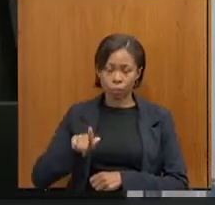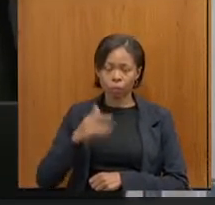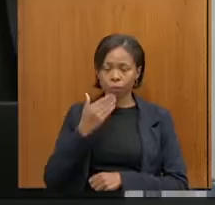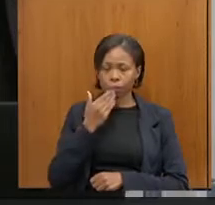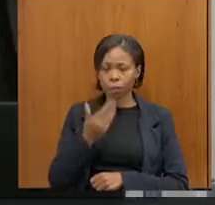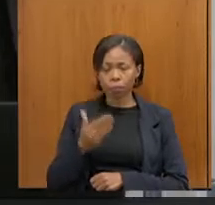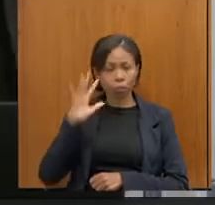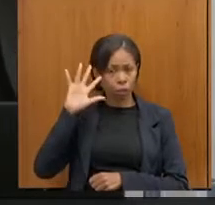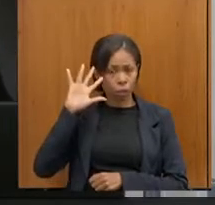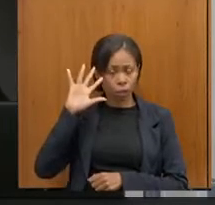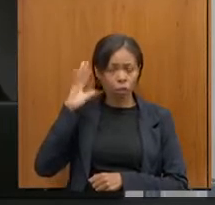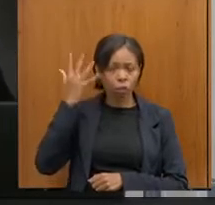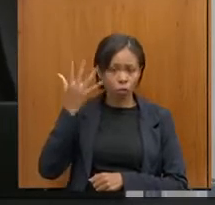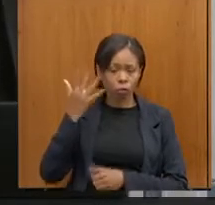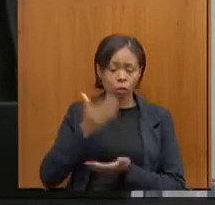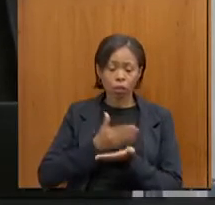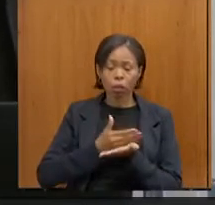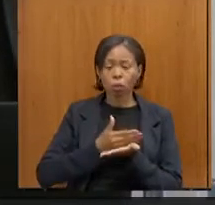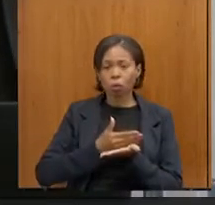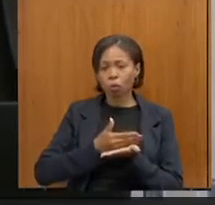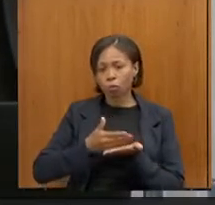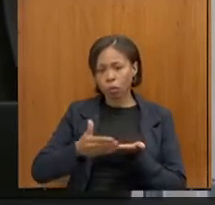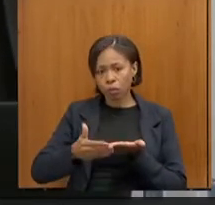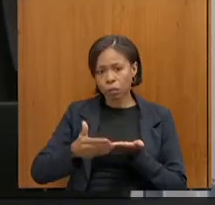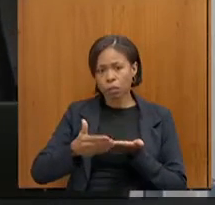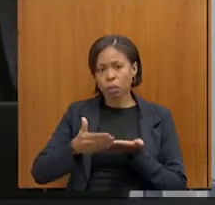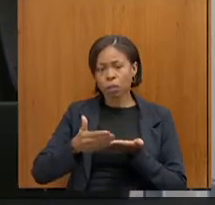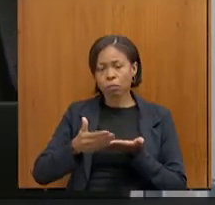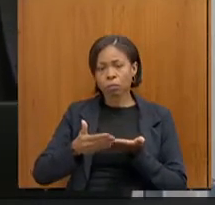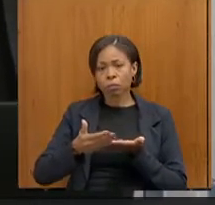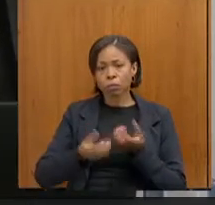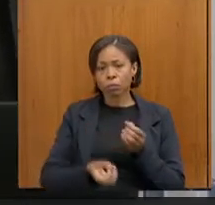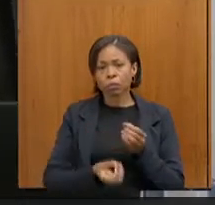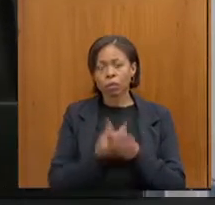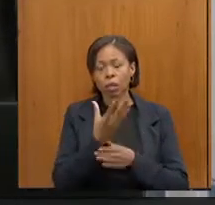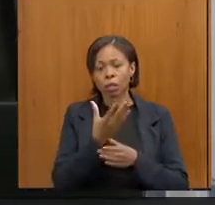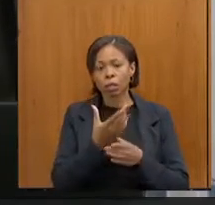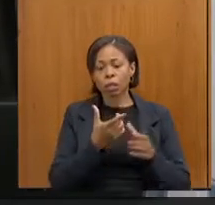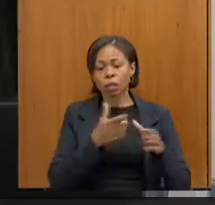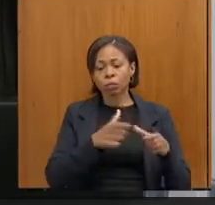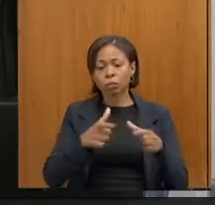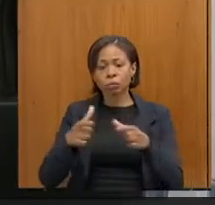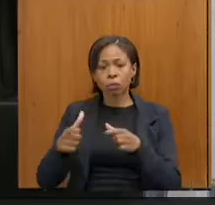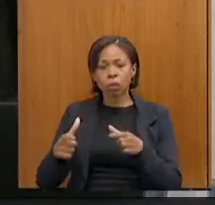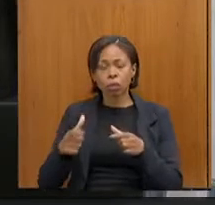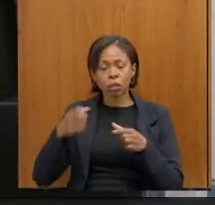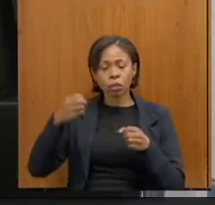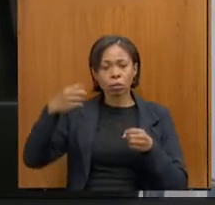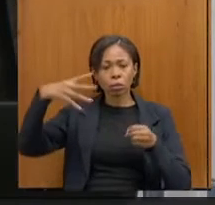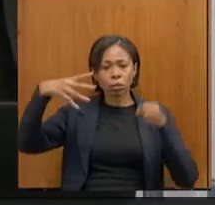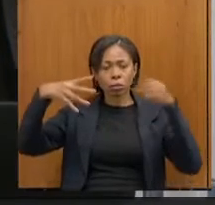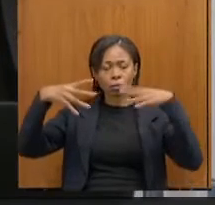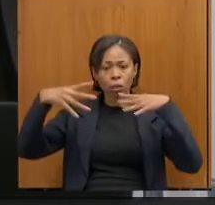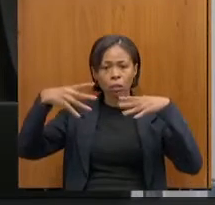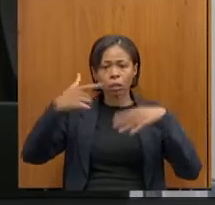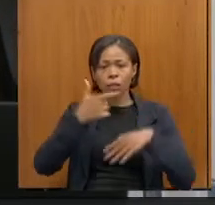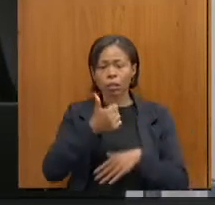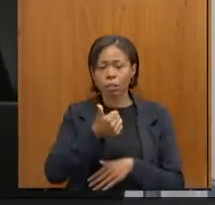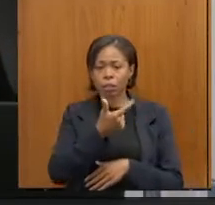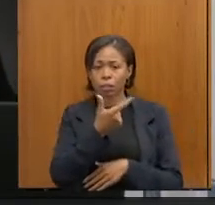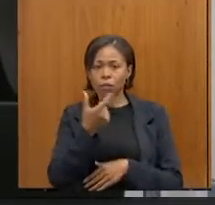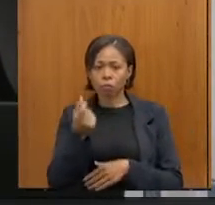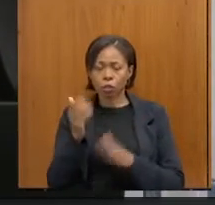pedido de providências para que inicie o programa de instalação da 120 substações de energia planejadas pela